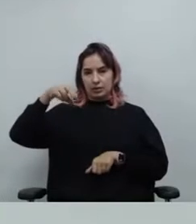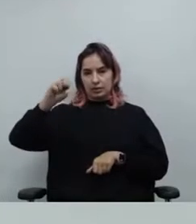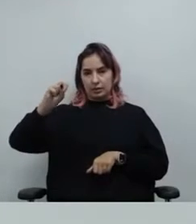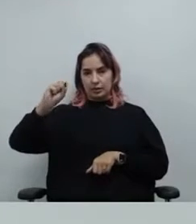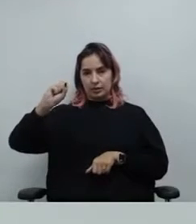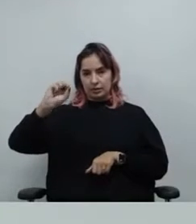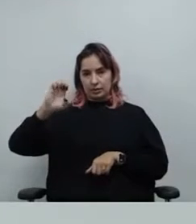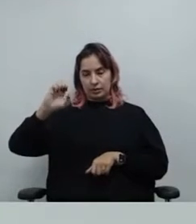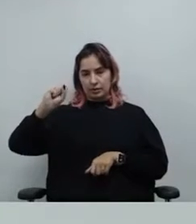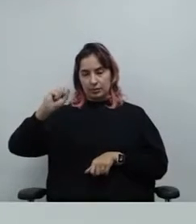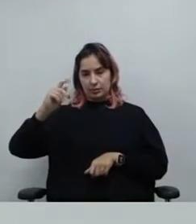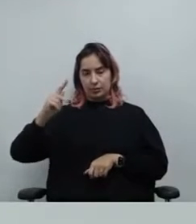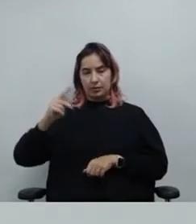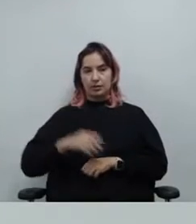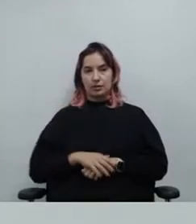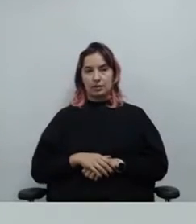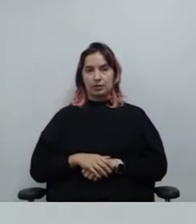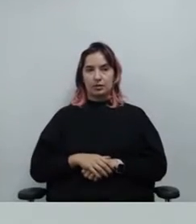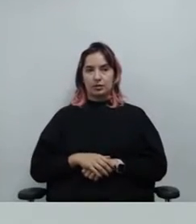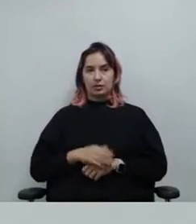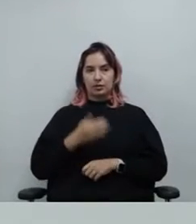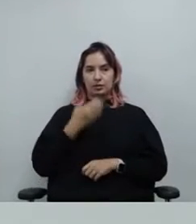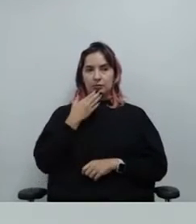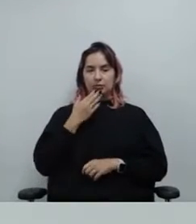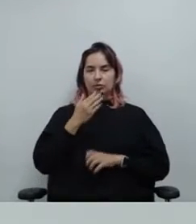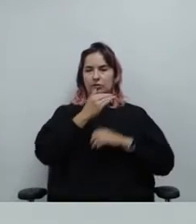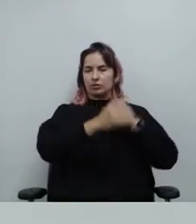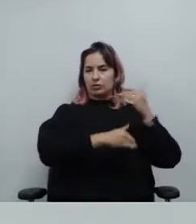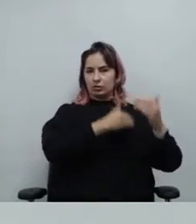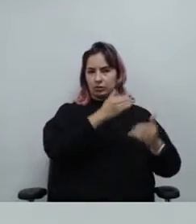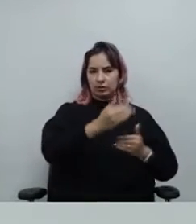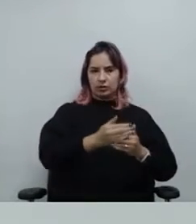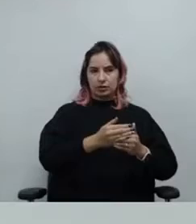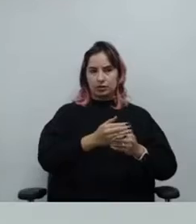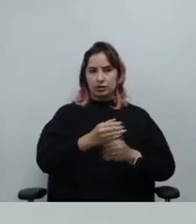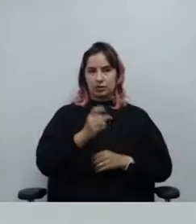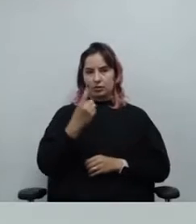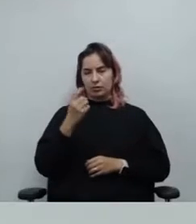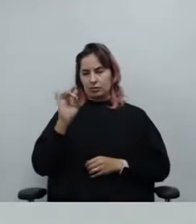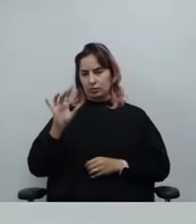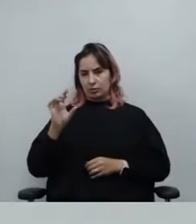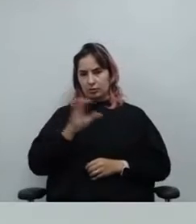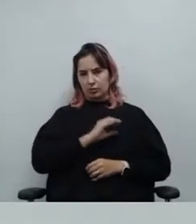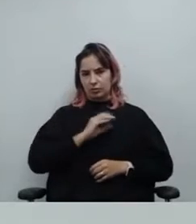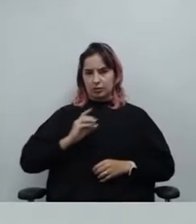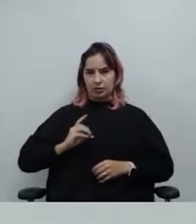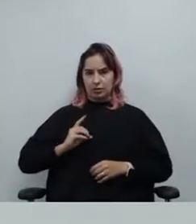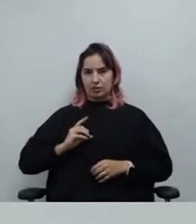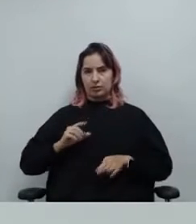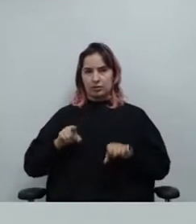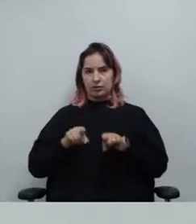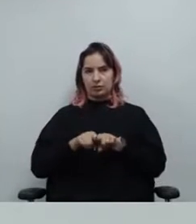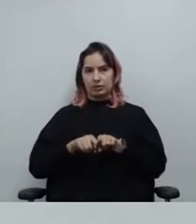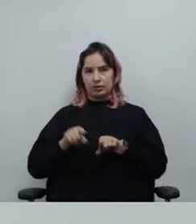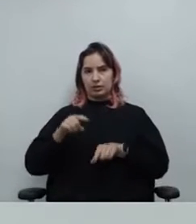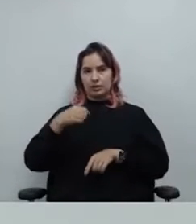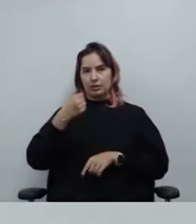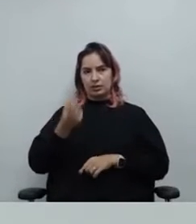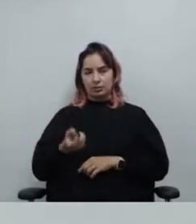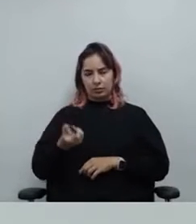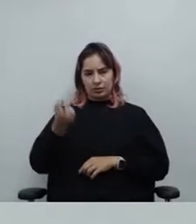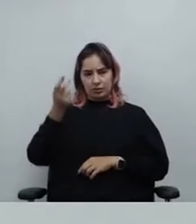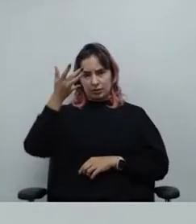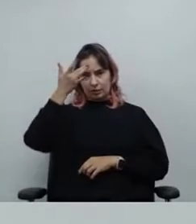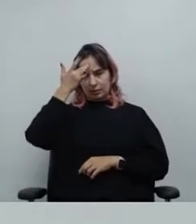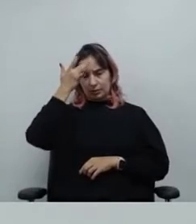Esse modelo, como dito pela Fernanda, ele decorreu de muita construção, não saiu da cabeça de uma só coordenação e foi muito amadurecido, como a Fernanda pôde trazer um